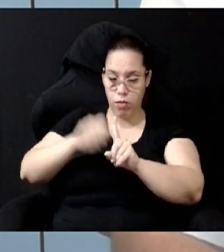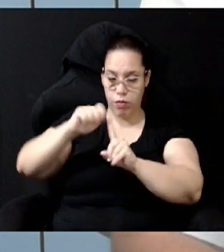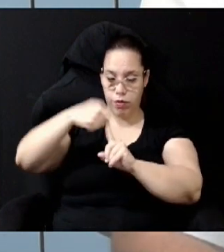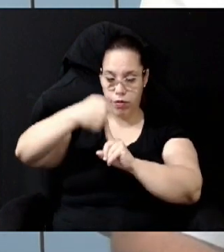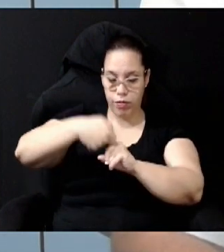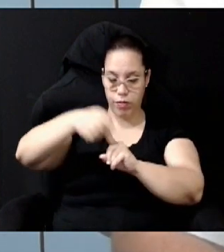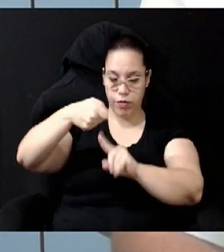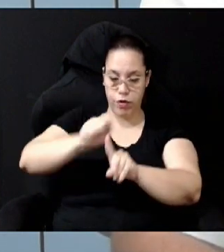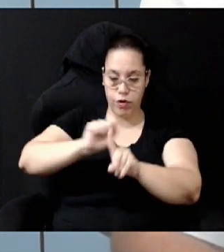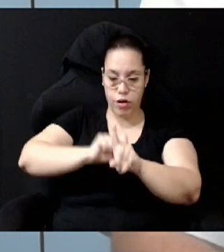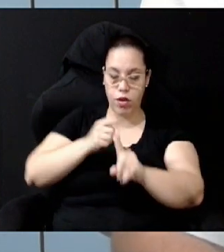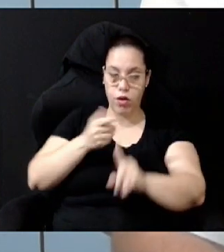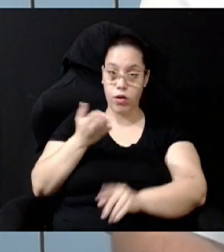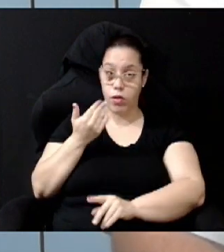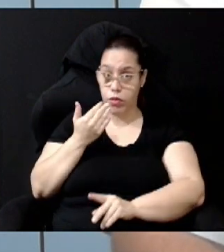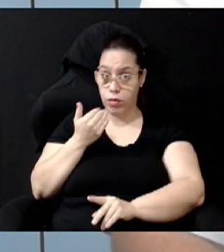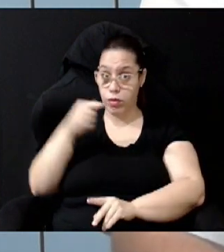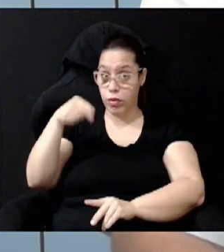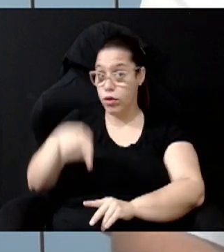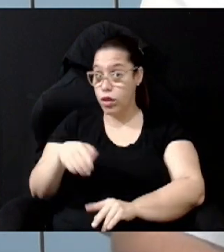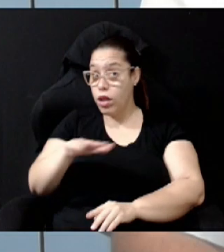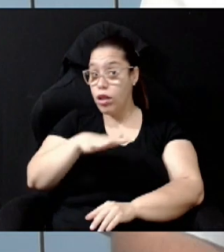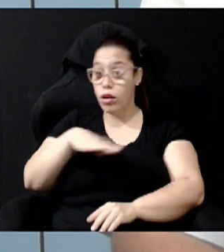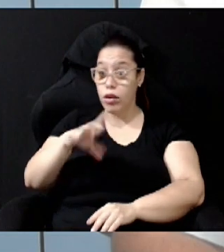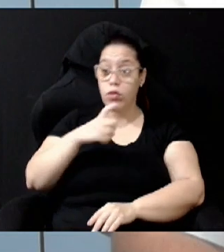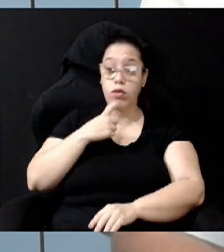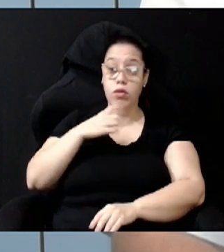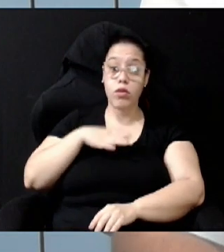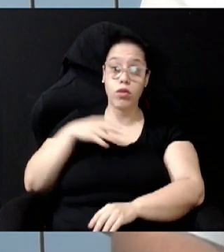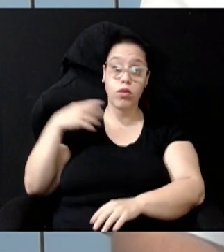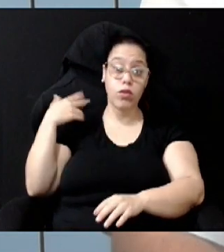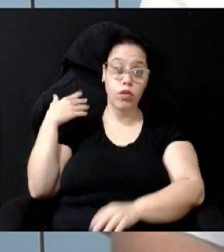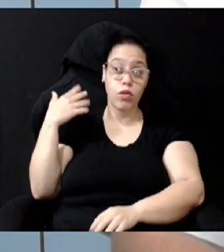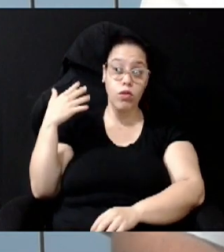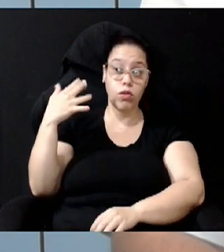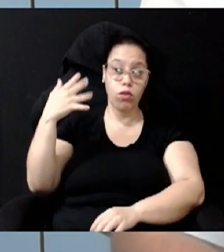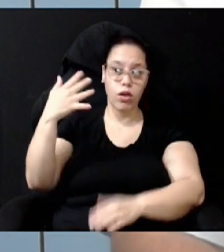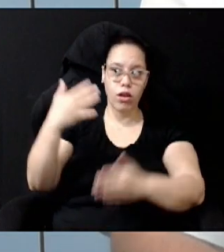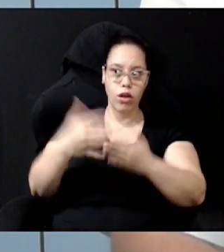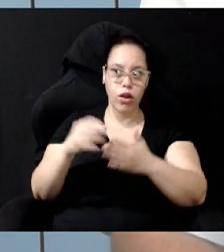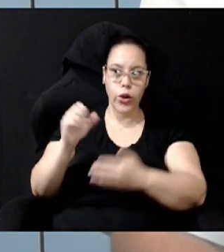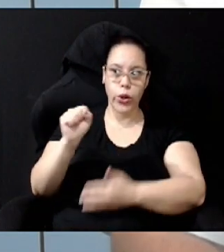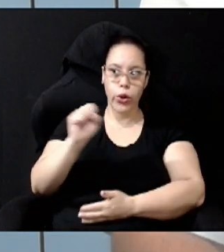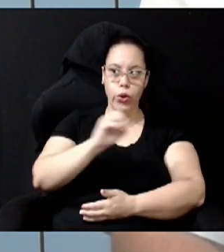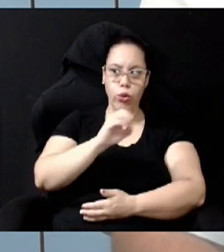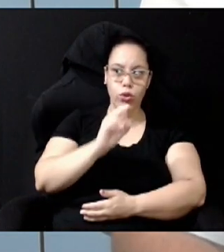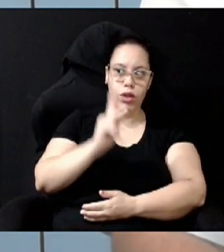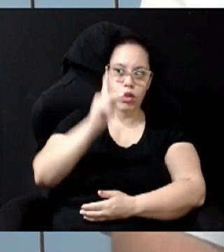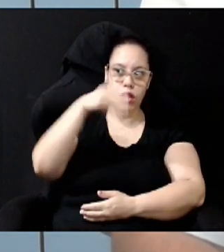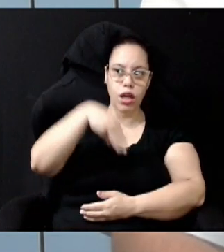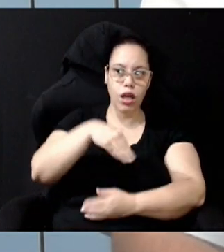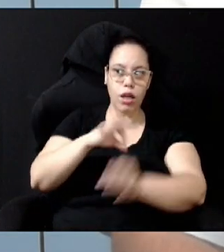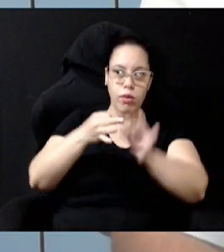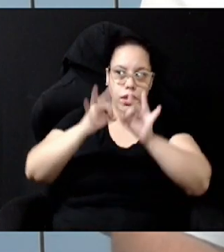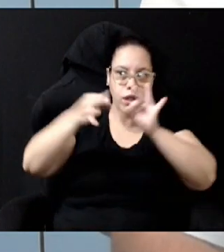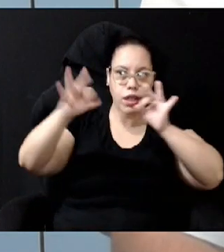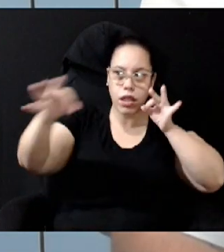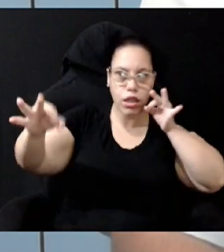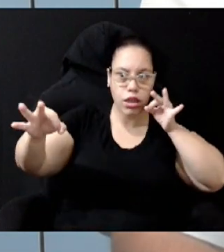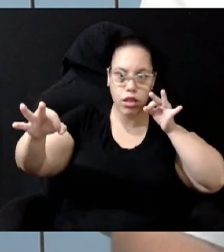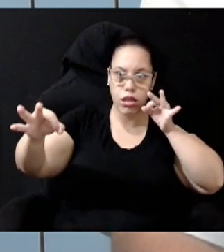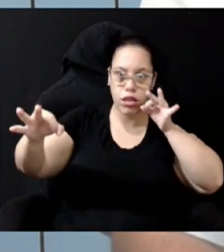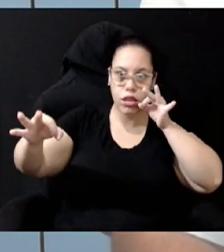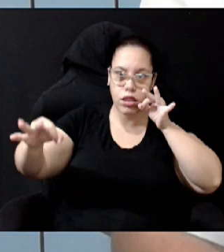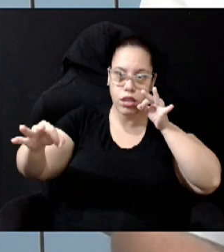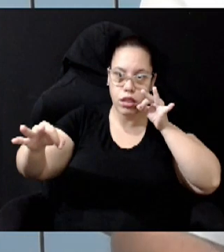comida aqui na nossa cidade vem de 800 quilômetros de distância. Isso tem a ver com uma